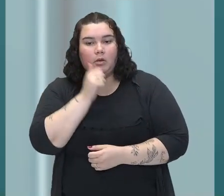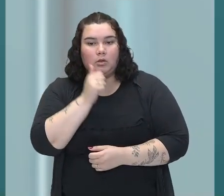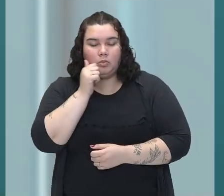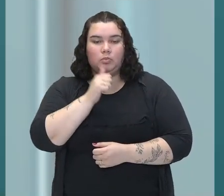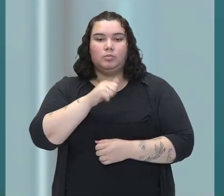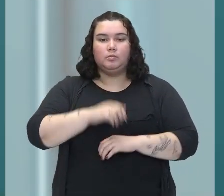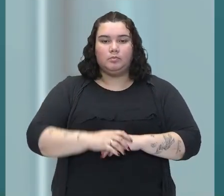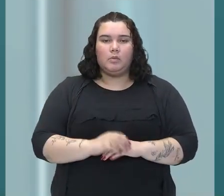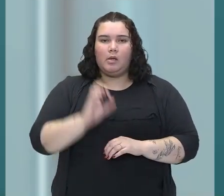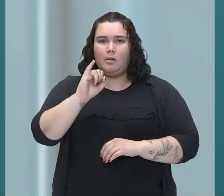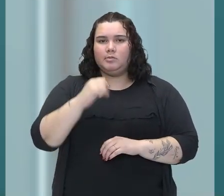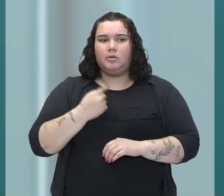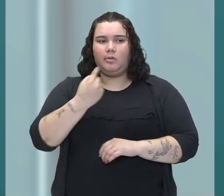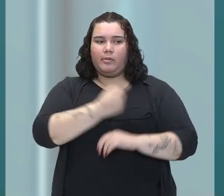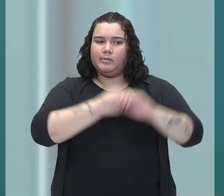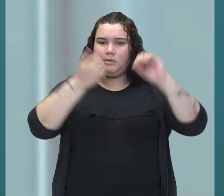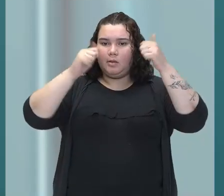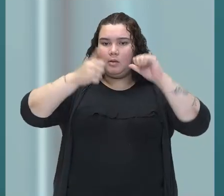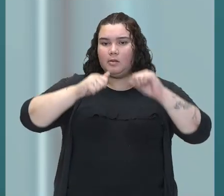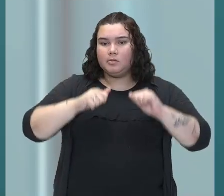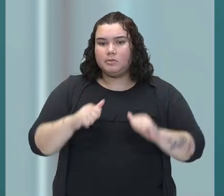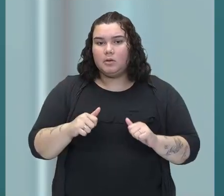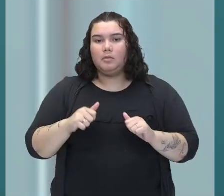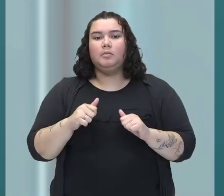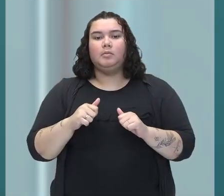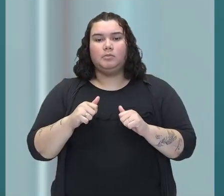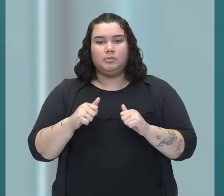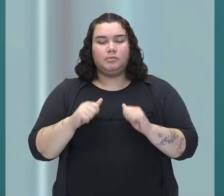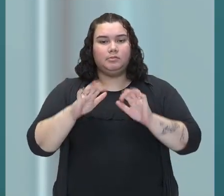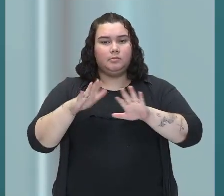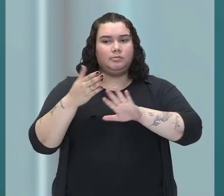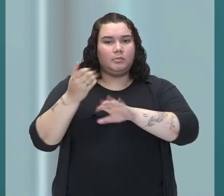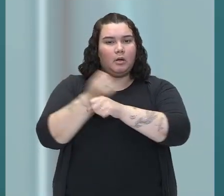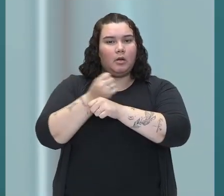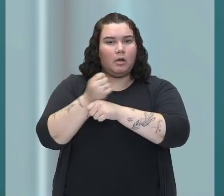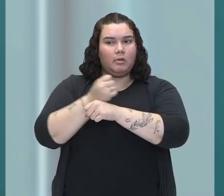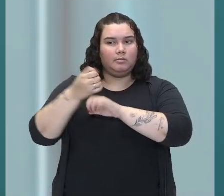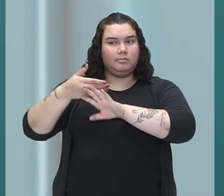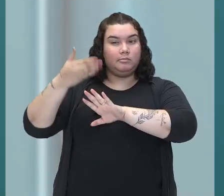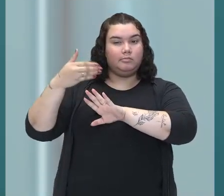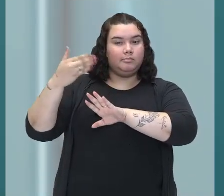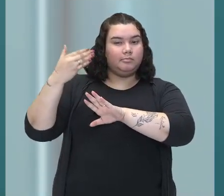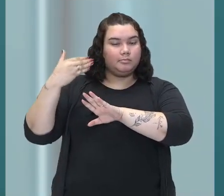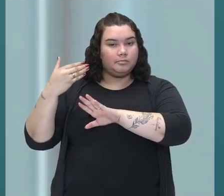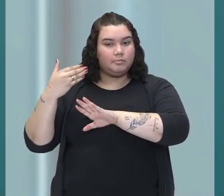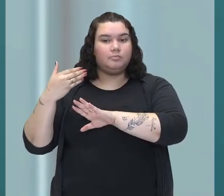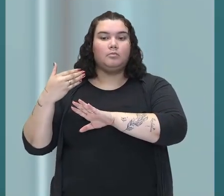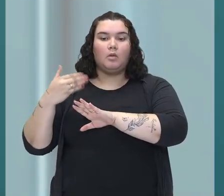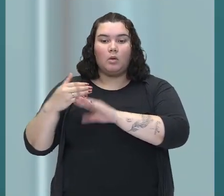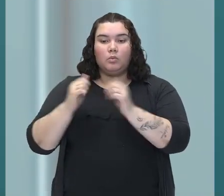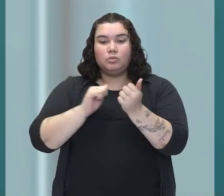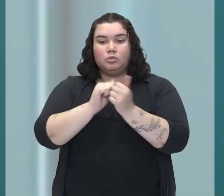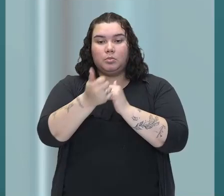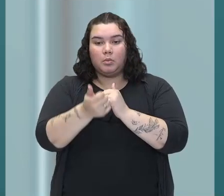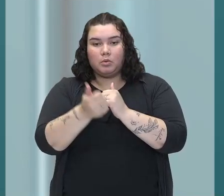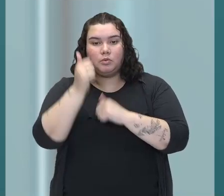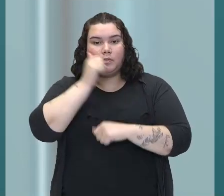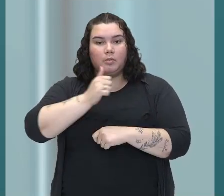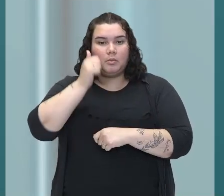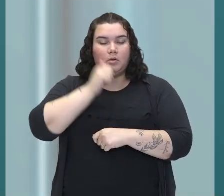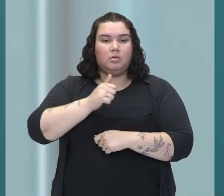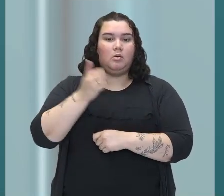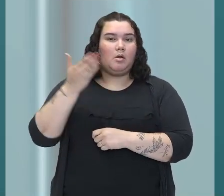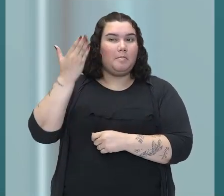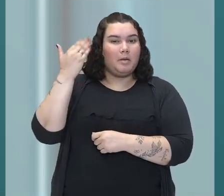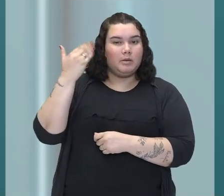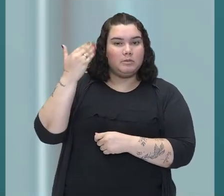Se nós pararmos para analisar, até alguns anos atrás, o esporte feminino era